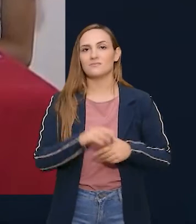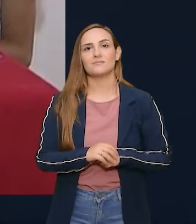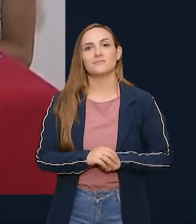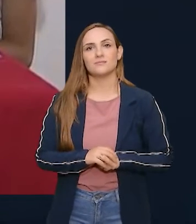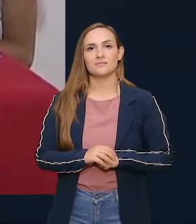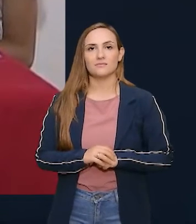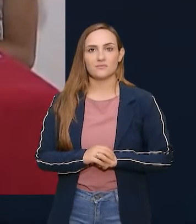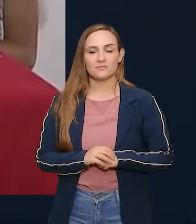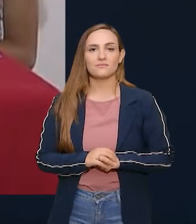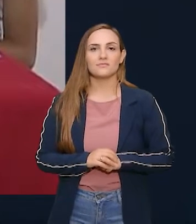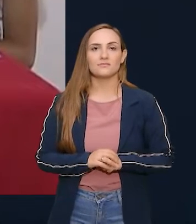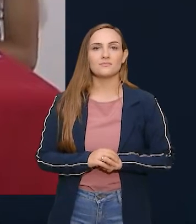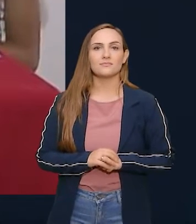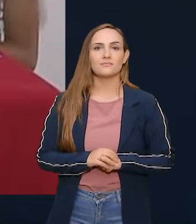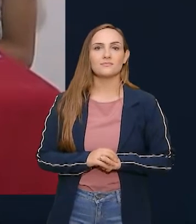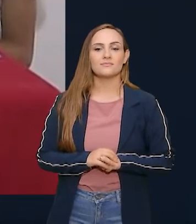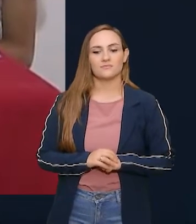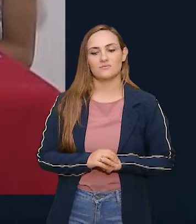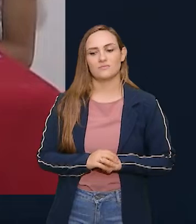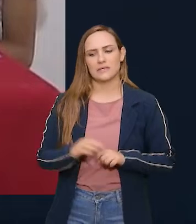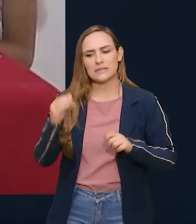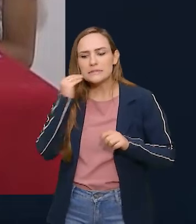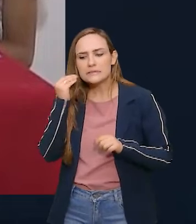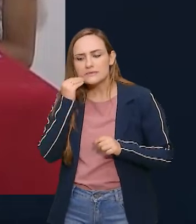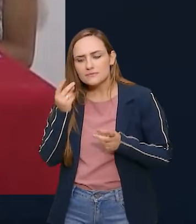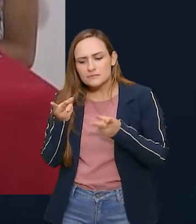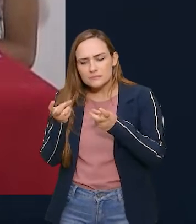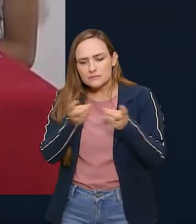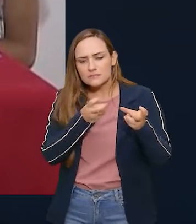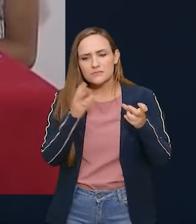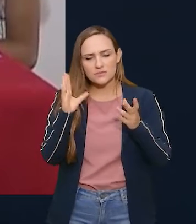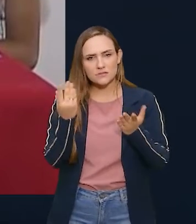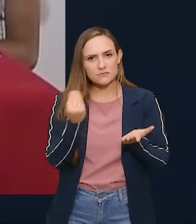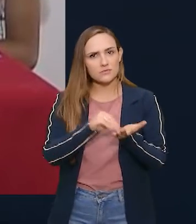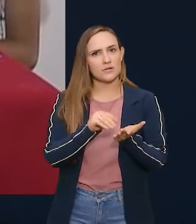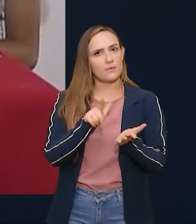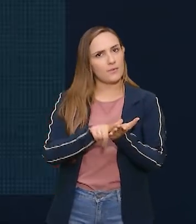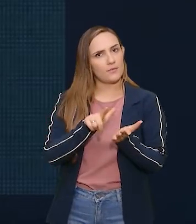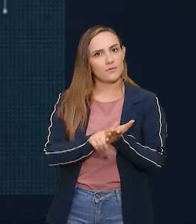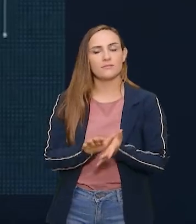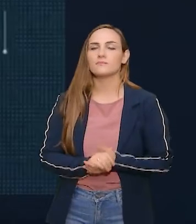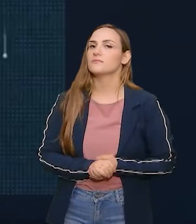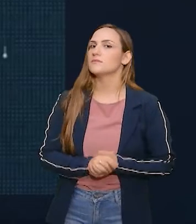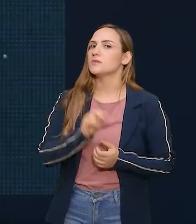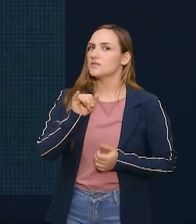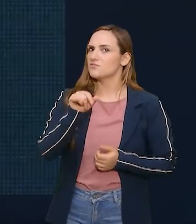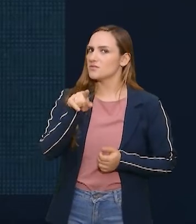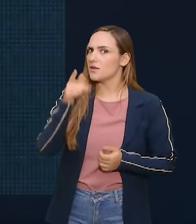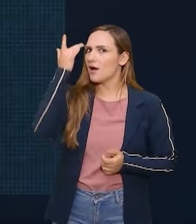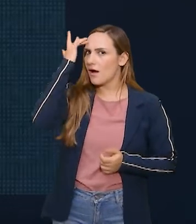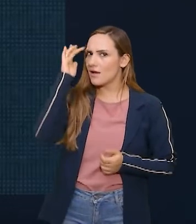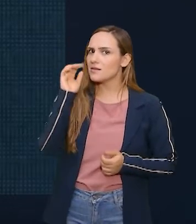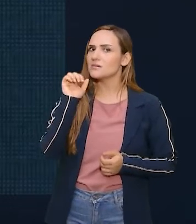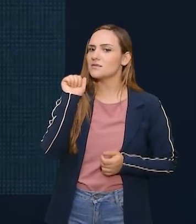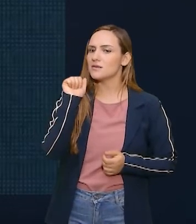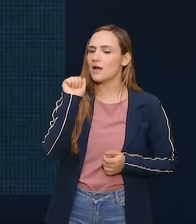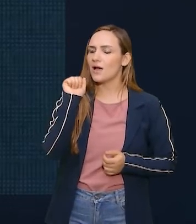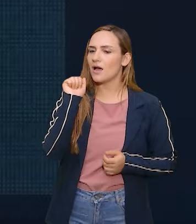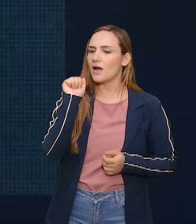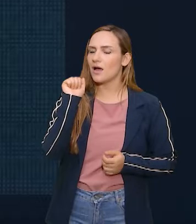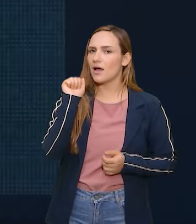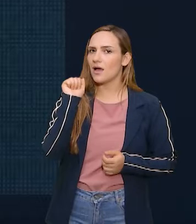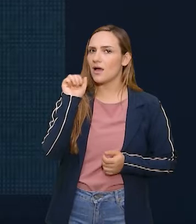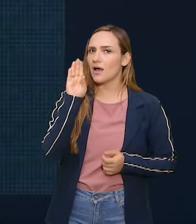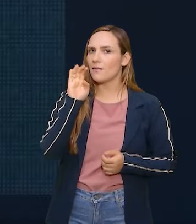muito o que ela tentava assimilar, ela colocava no papel. Achou a Mel avançadinha